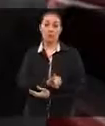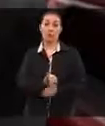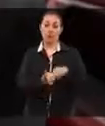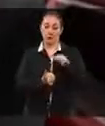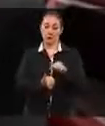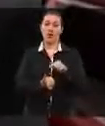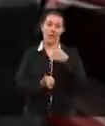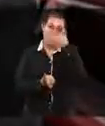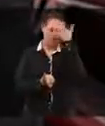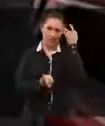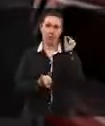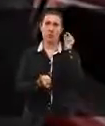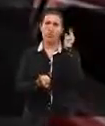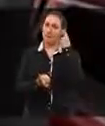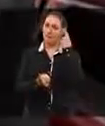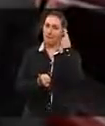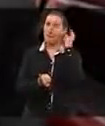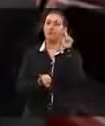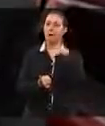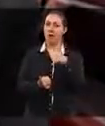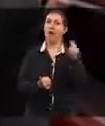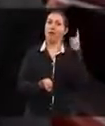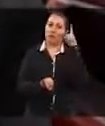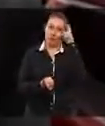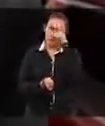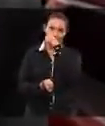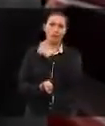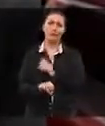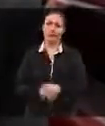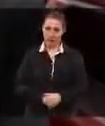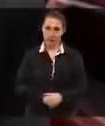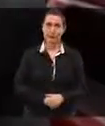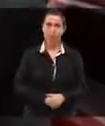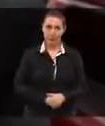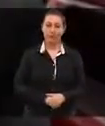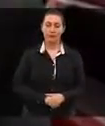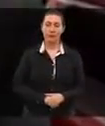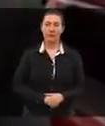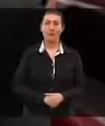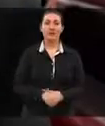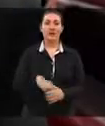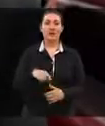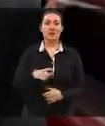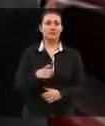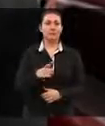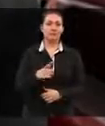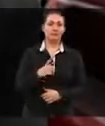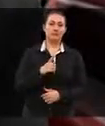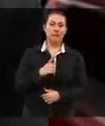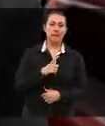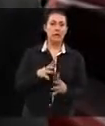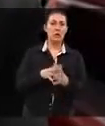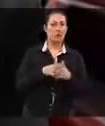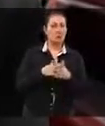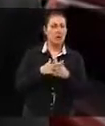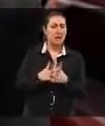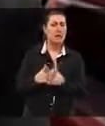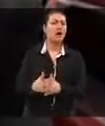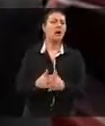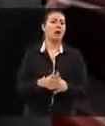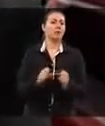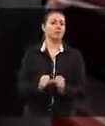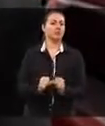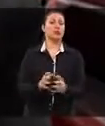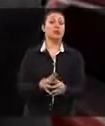Emagrecer é uma coisa que aparentemente as pessoas acham que é algo muito difícil, né? Uma coisa muito complicada,